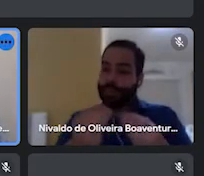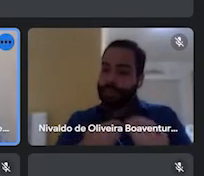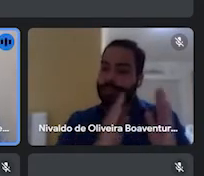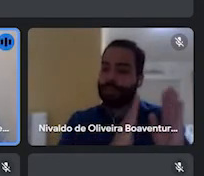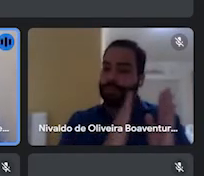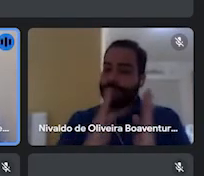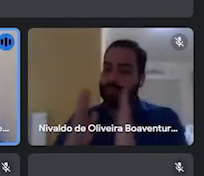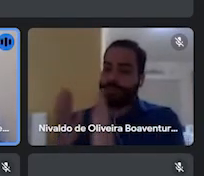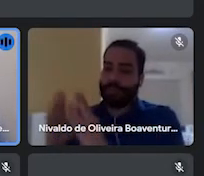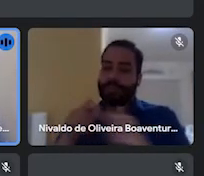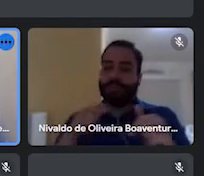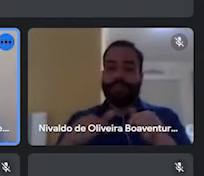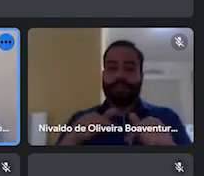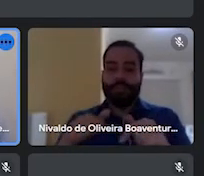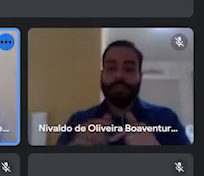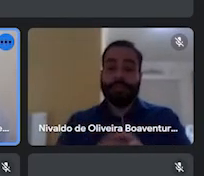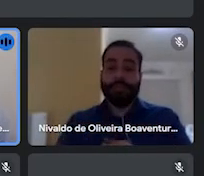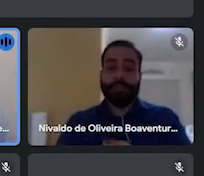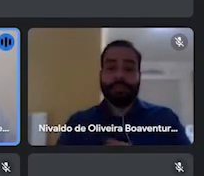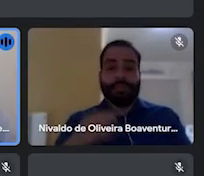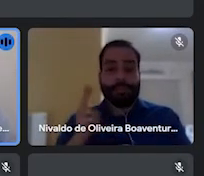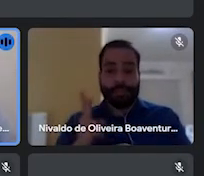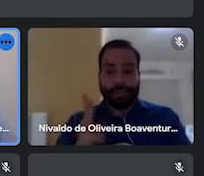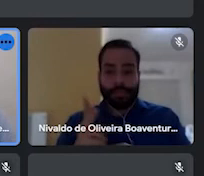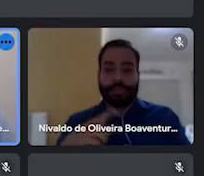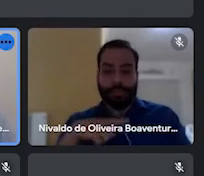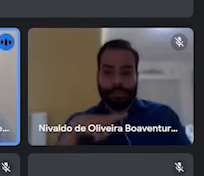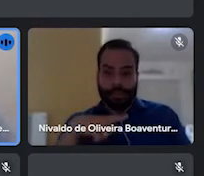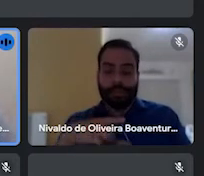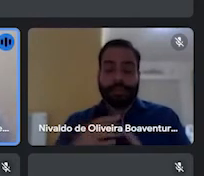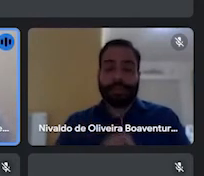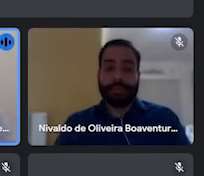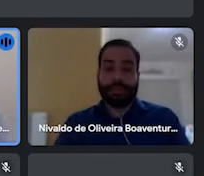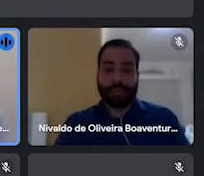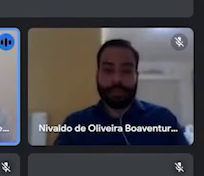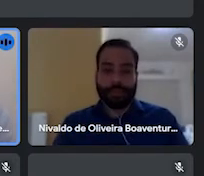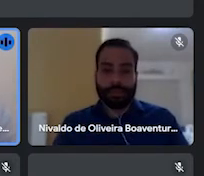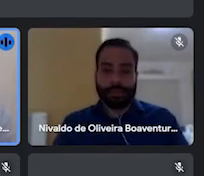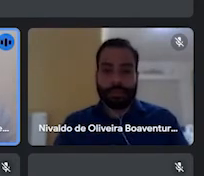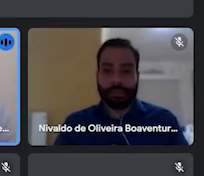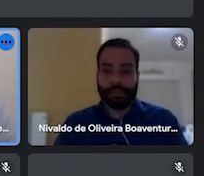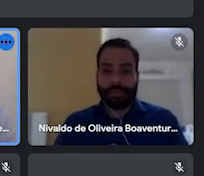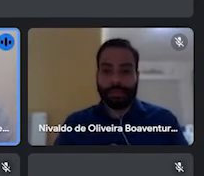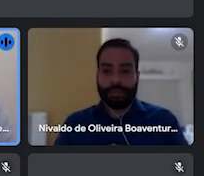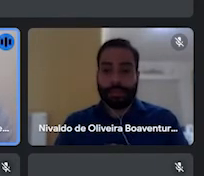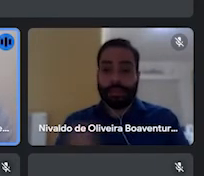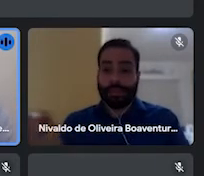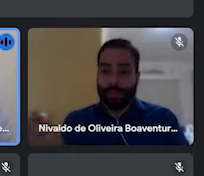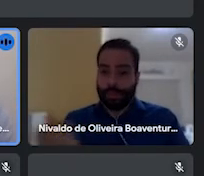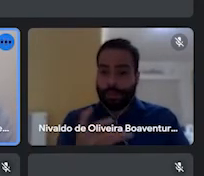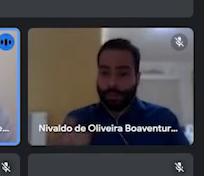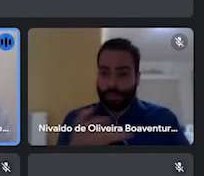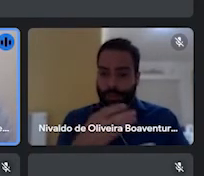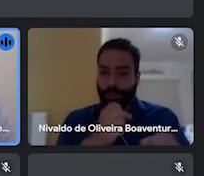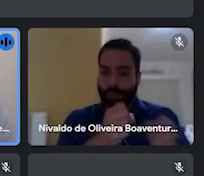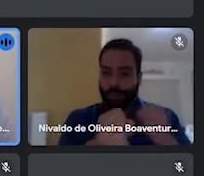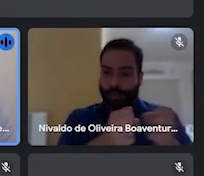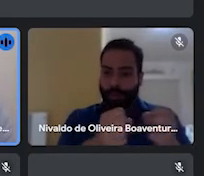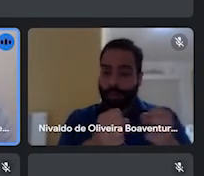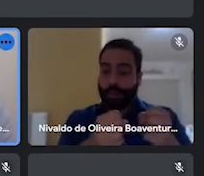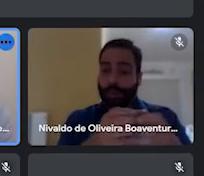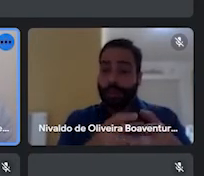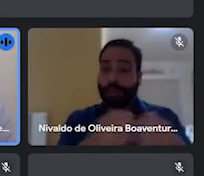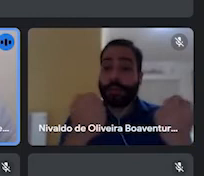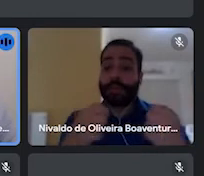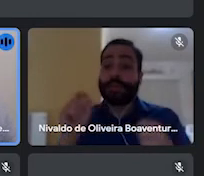Então, toda vez que houver instalação de um novo equipamento, o que eu tenho que